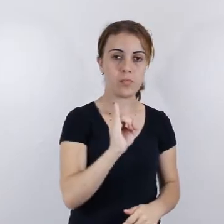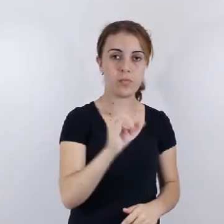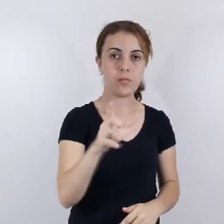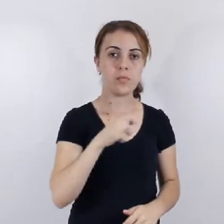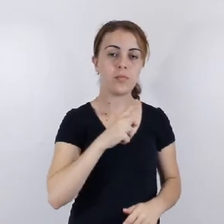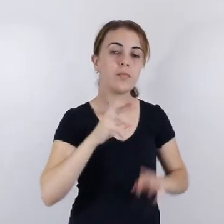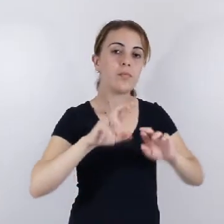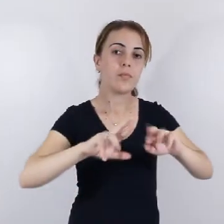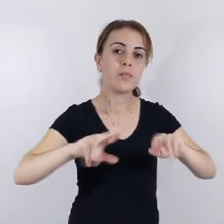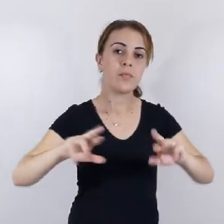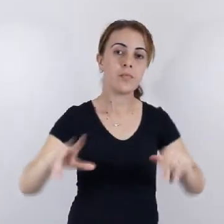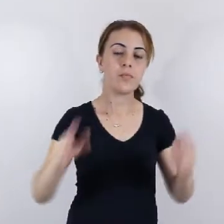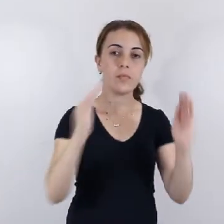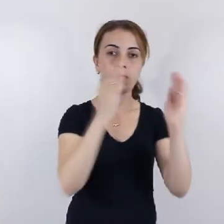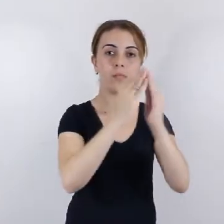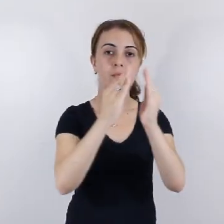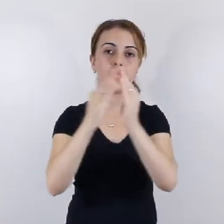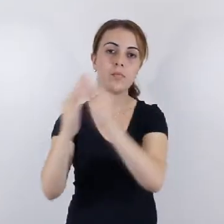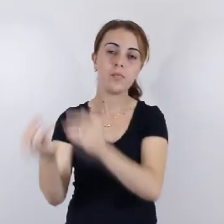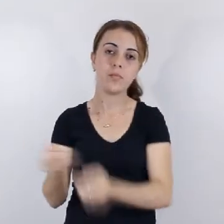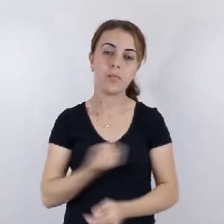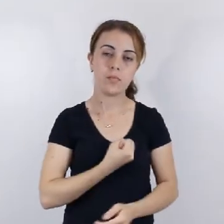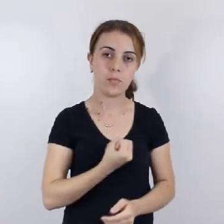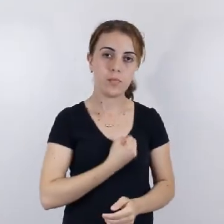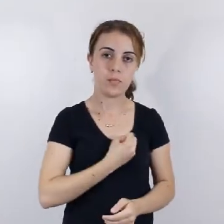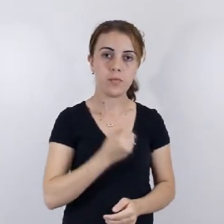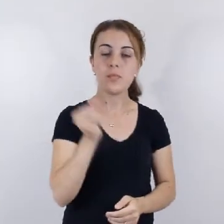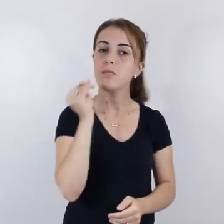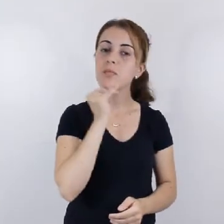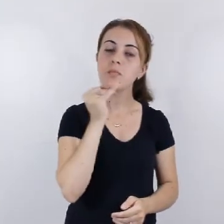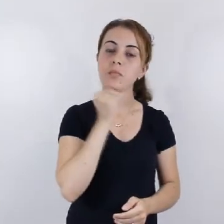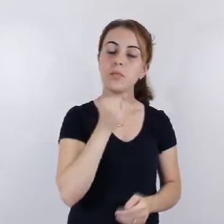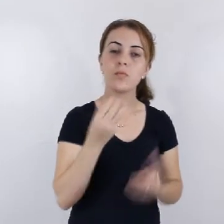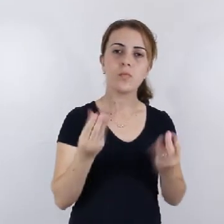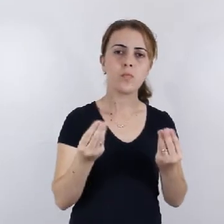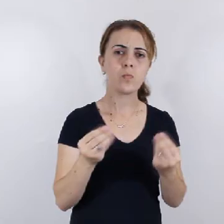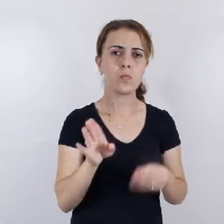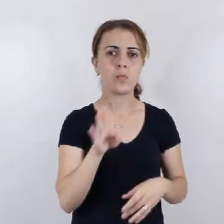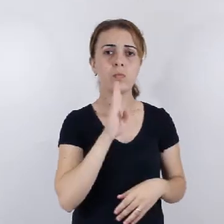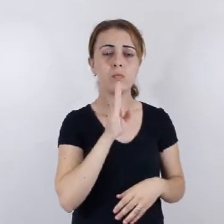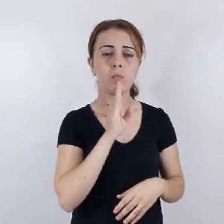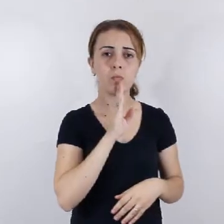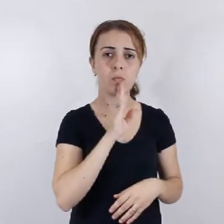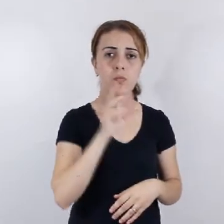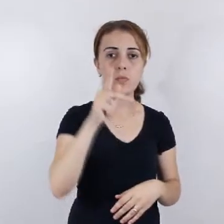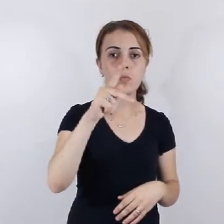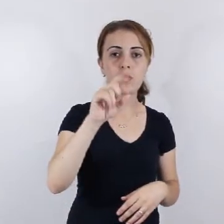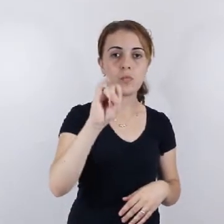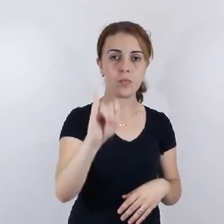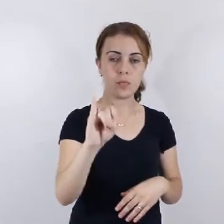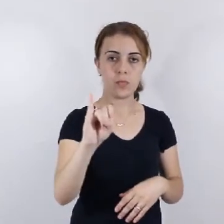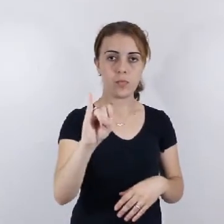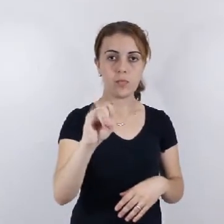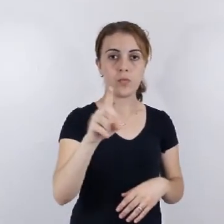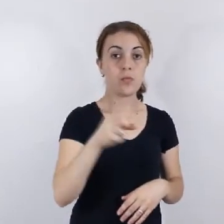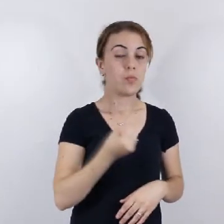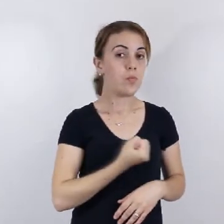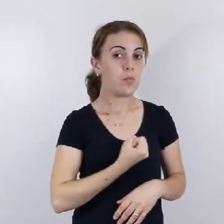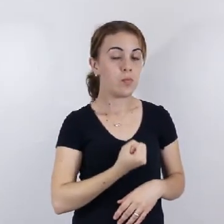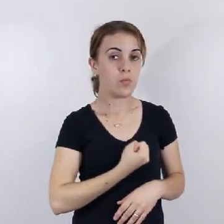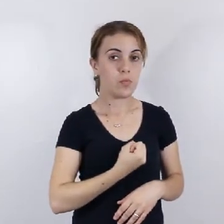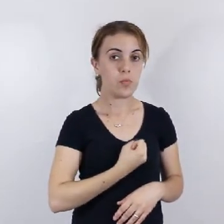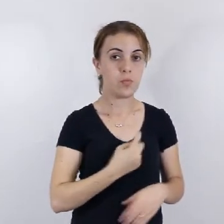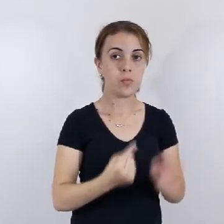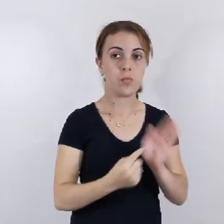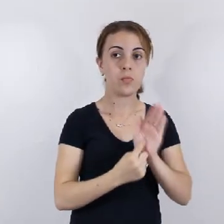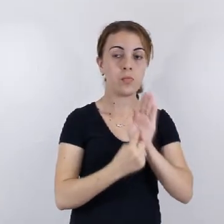números apresentam infinitas casas decimais e não têm periodicidade. Um exemplo muito conhecido é o número π, que